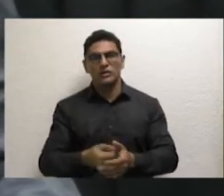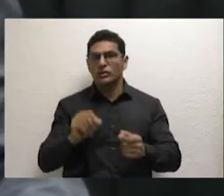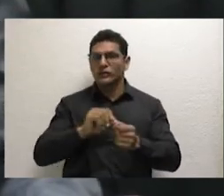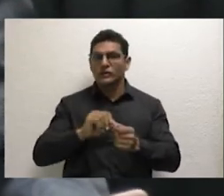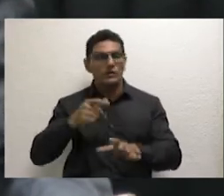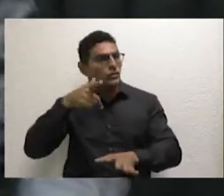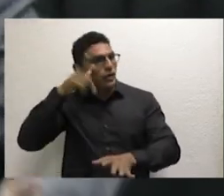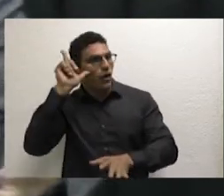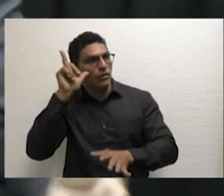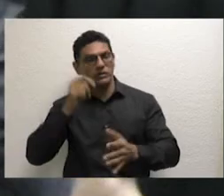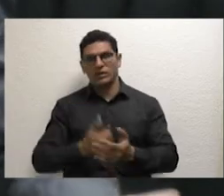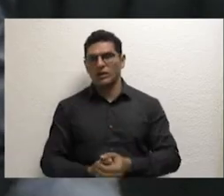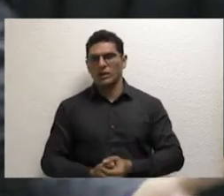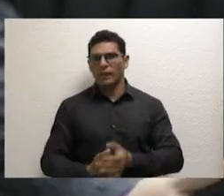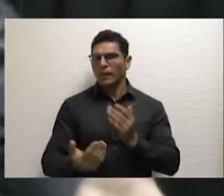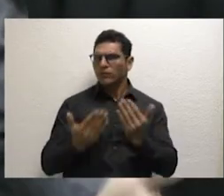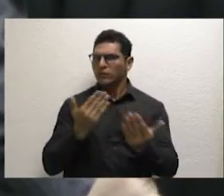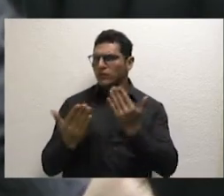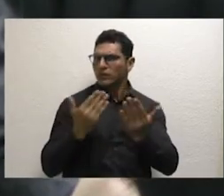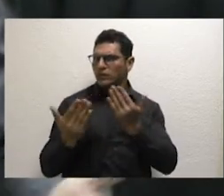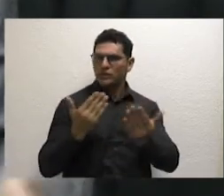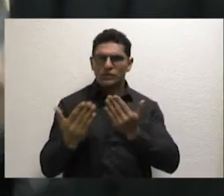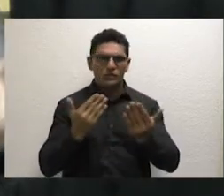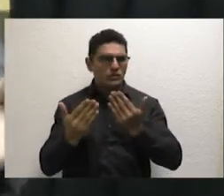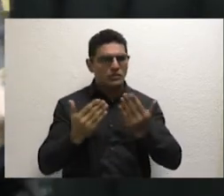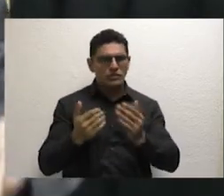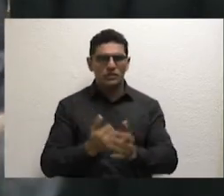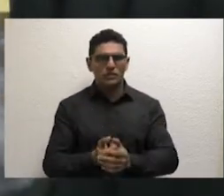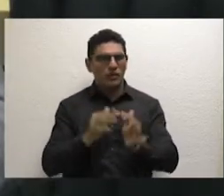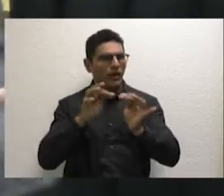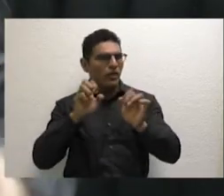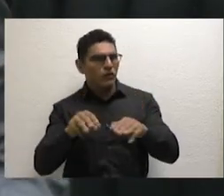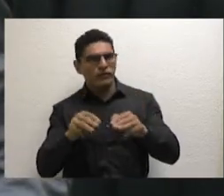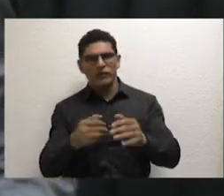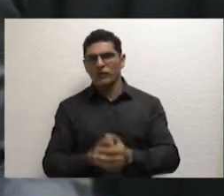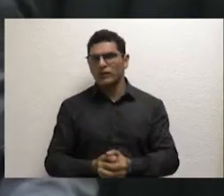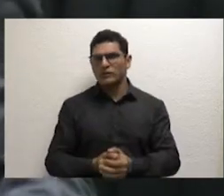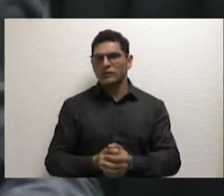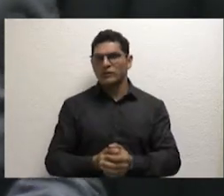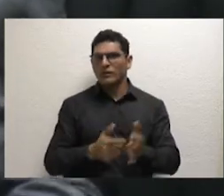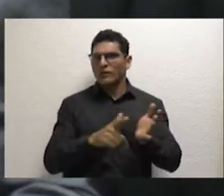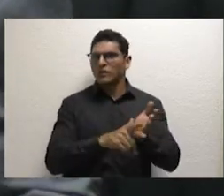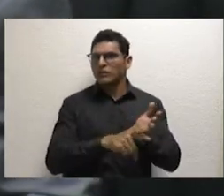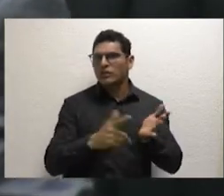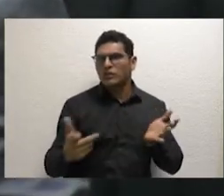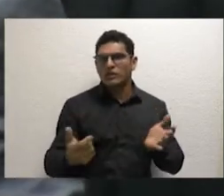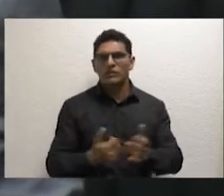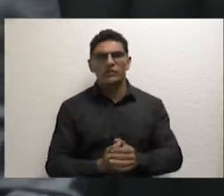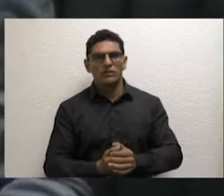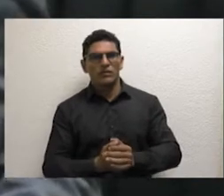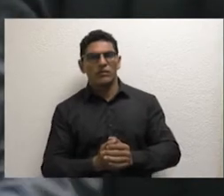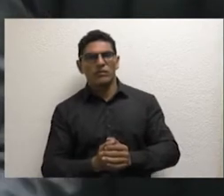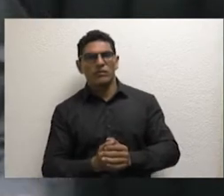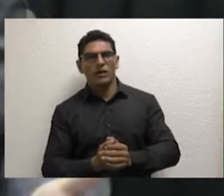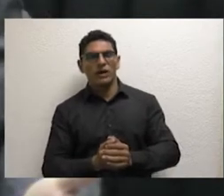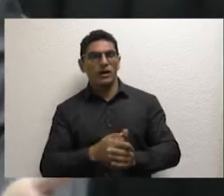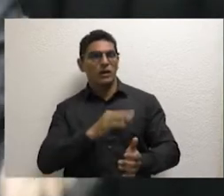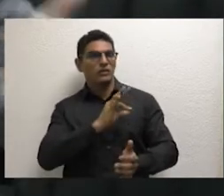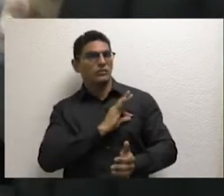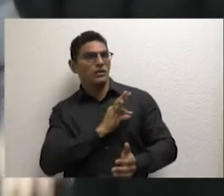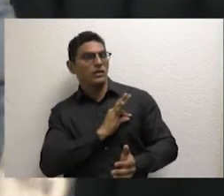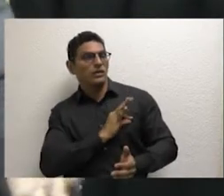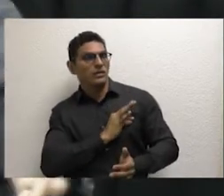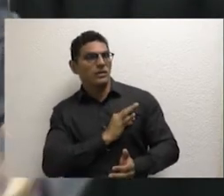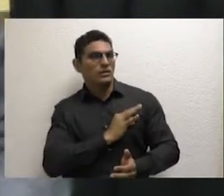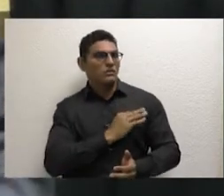ontem uma discussão acalorada mas no final deu um encaminhamento que foi para os delegados de polícia será se